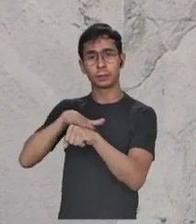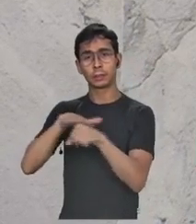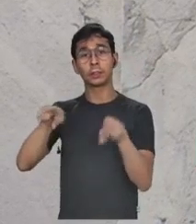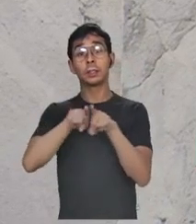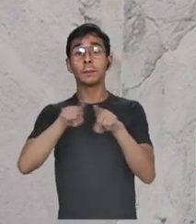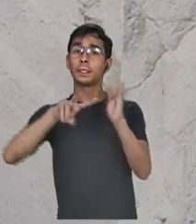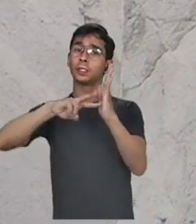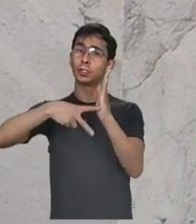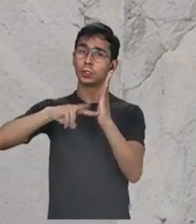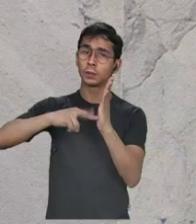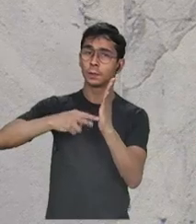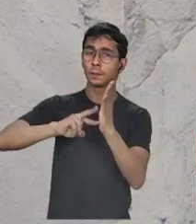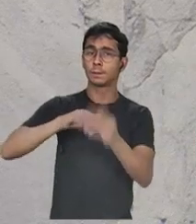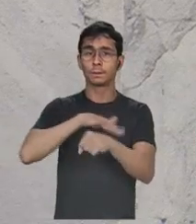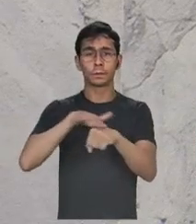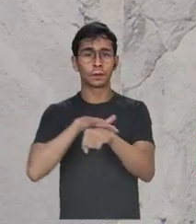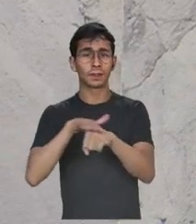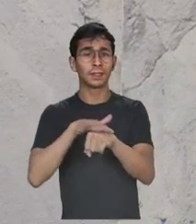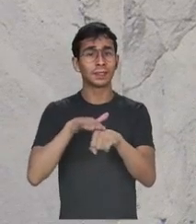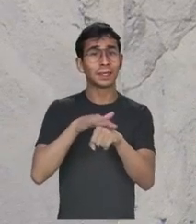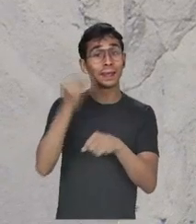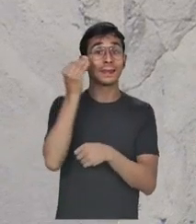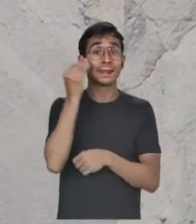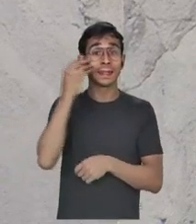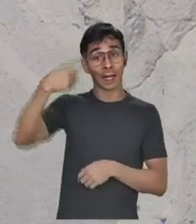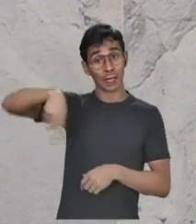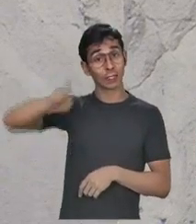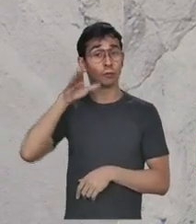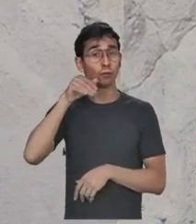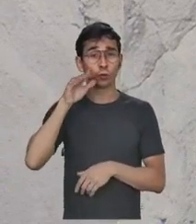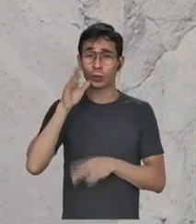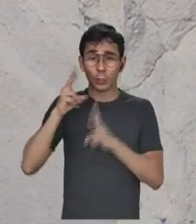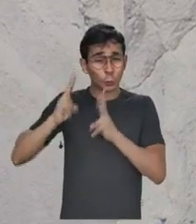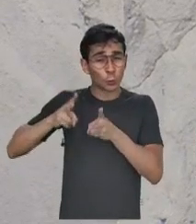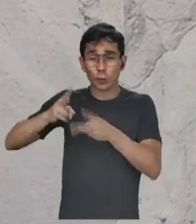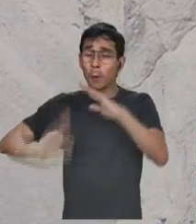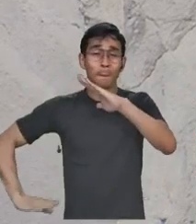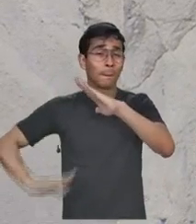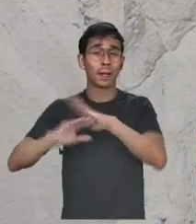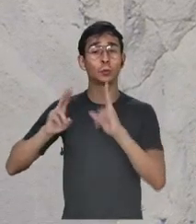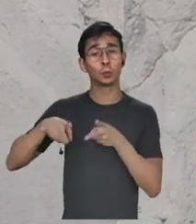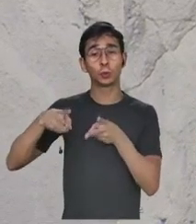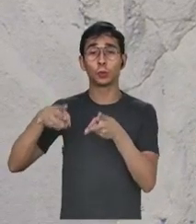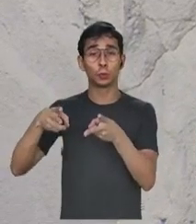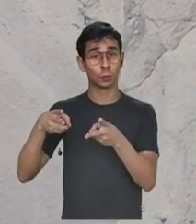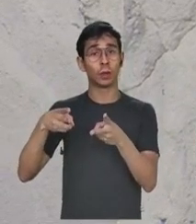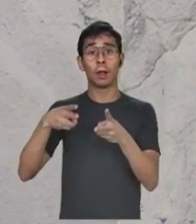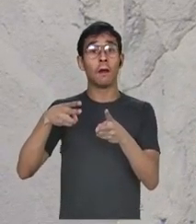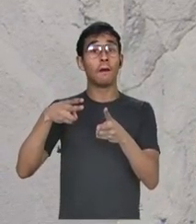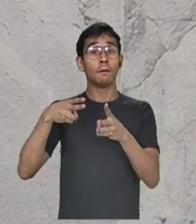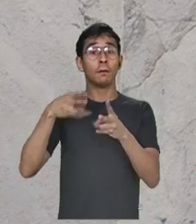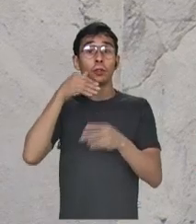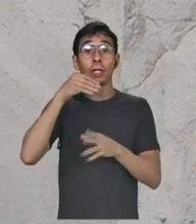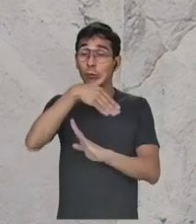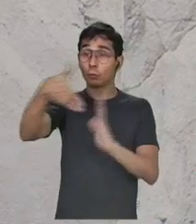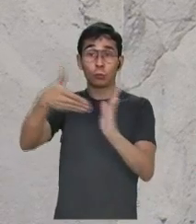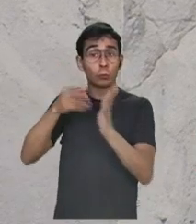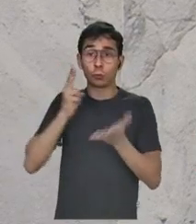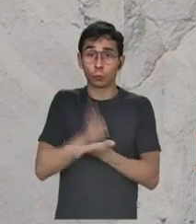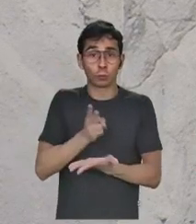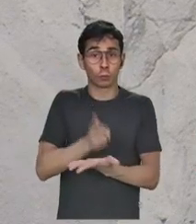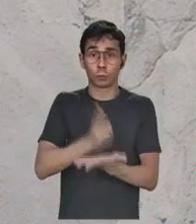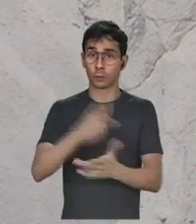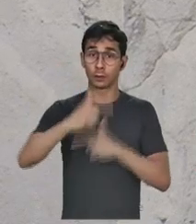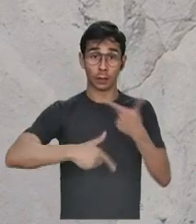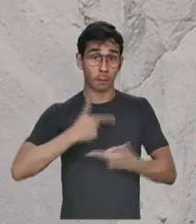para que faça a permanecer o máximo possível senão todos esses funcionários a assembléia tv assembléia uma